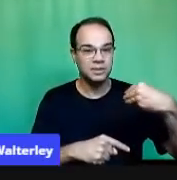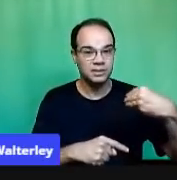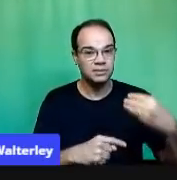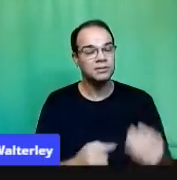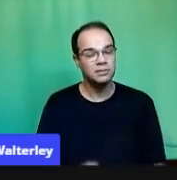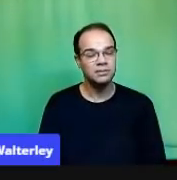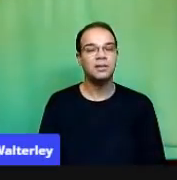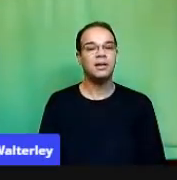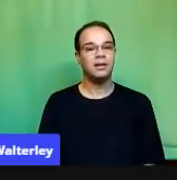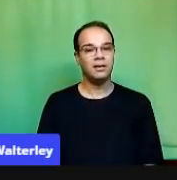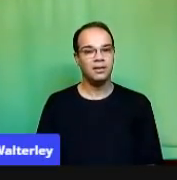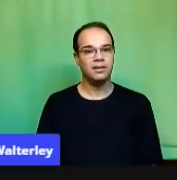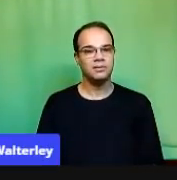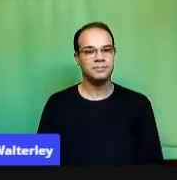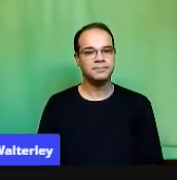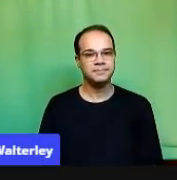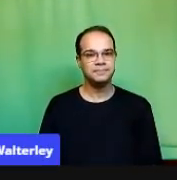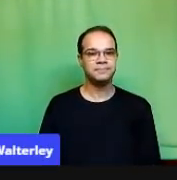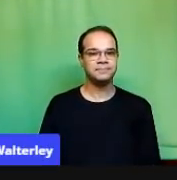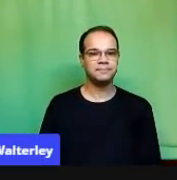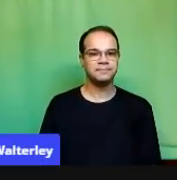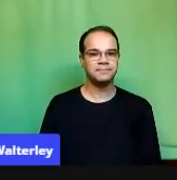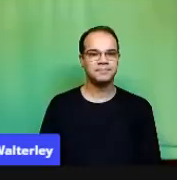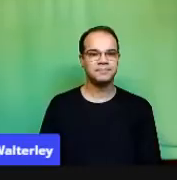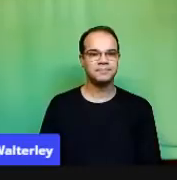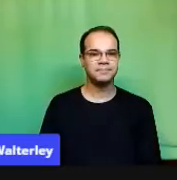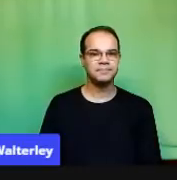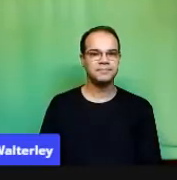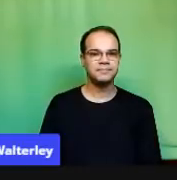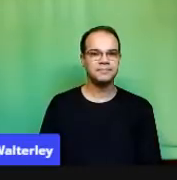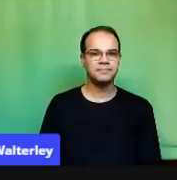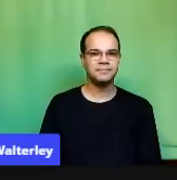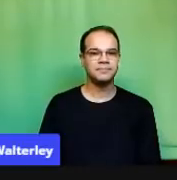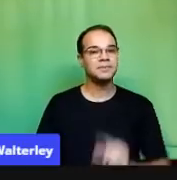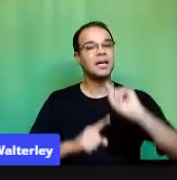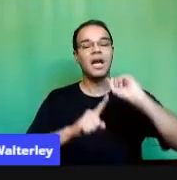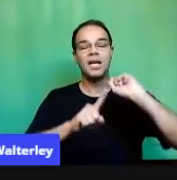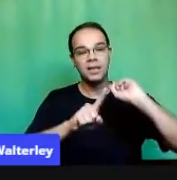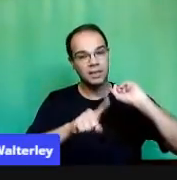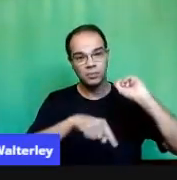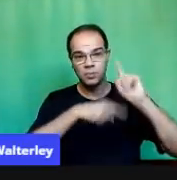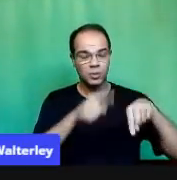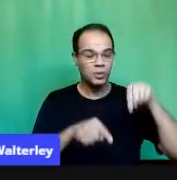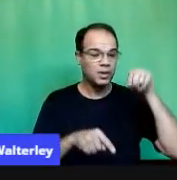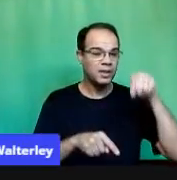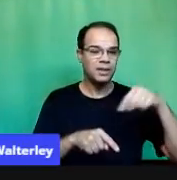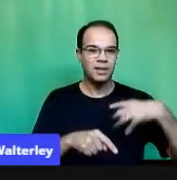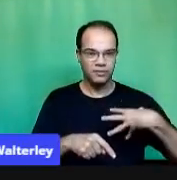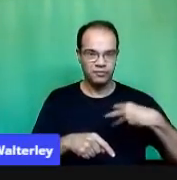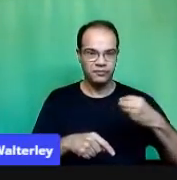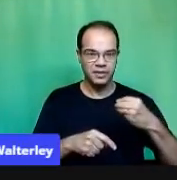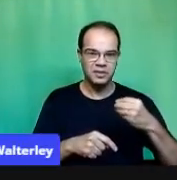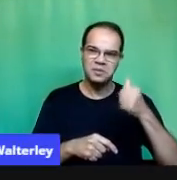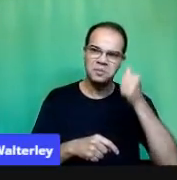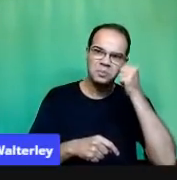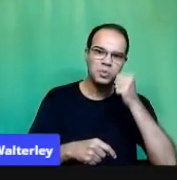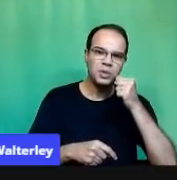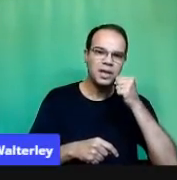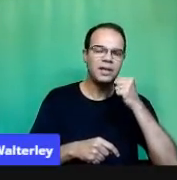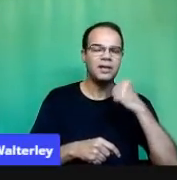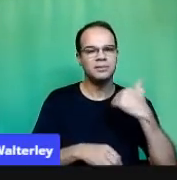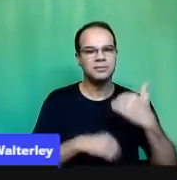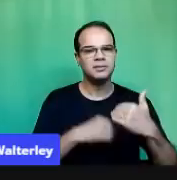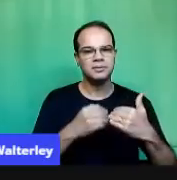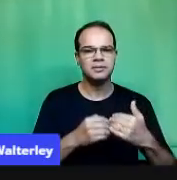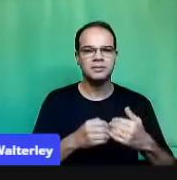relacionamento para também seguirem esse mesmo pensamento paternalista de que a mulher serviria